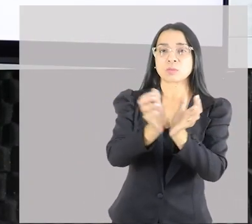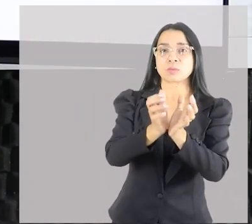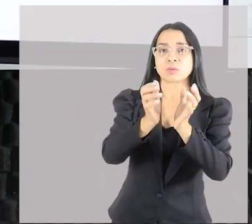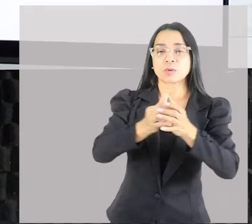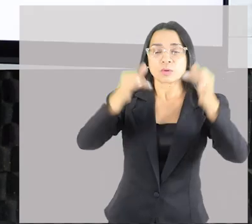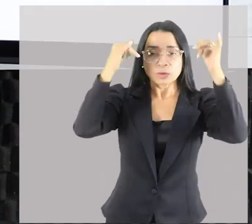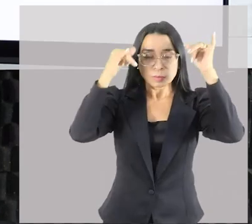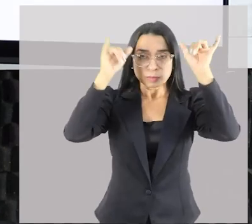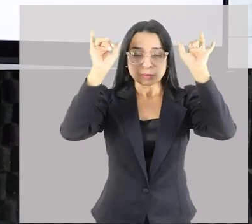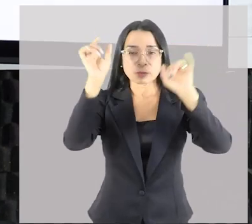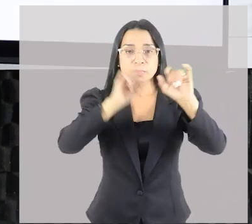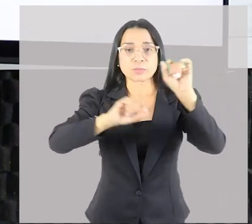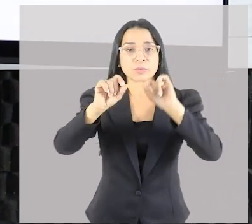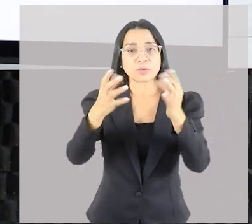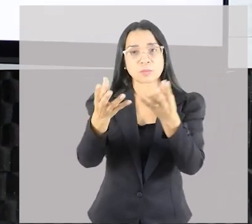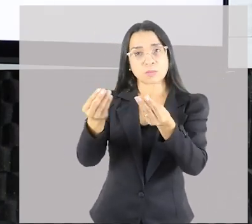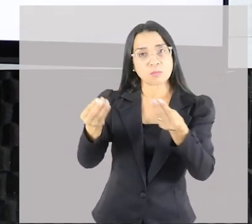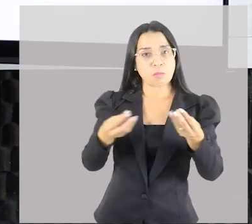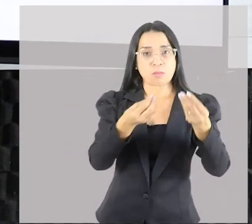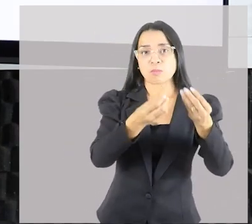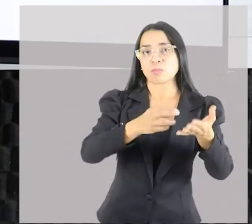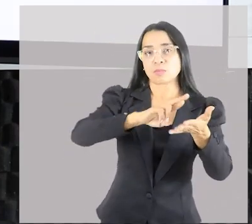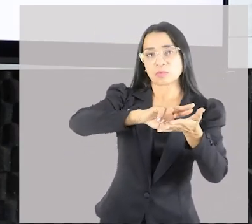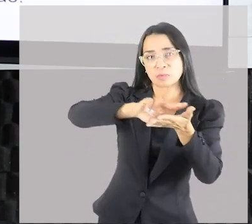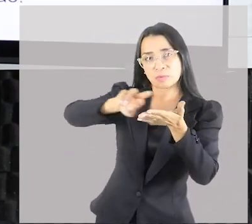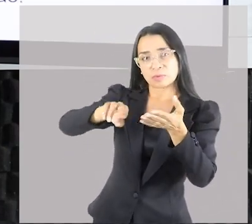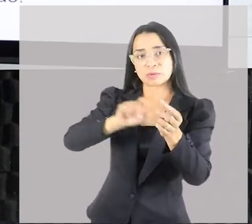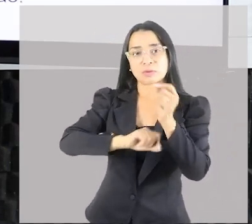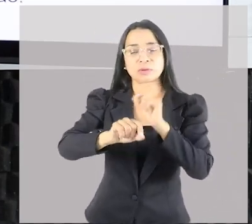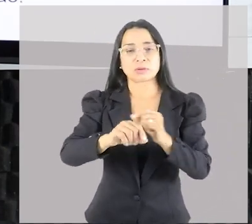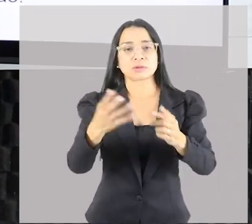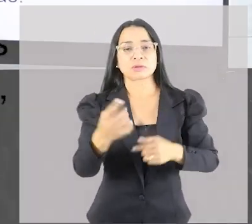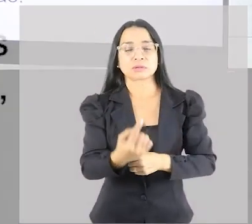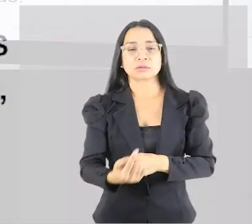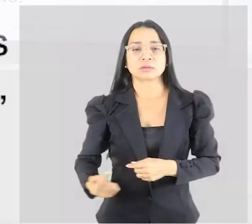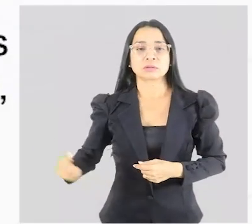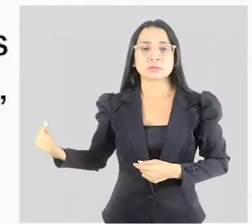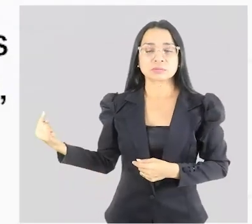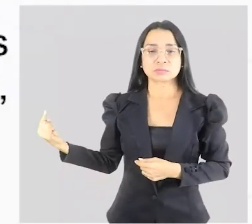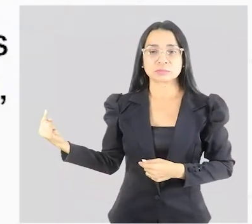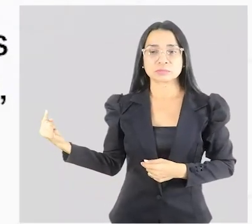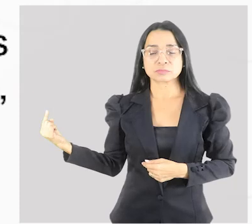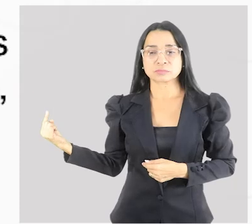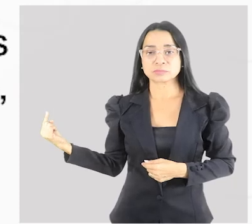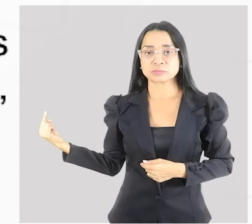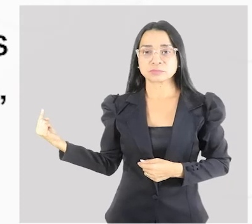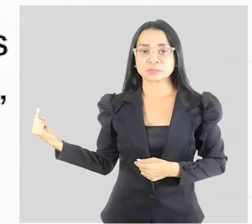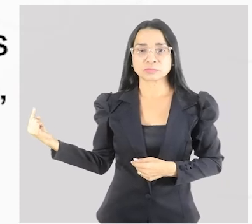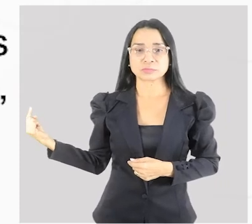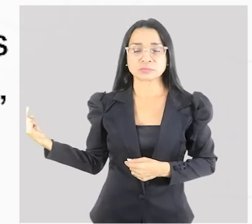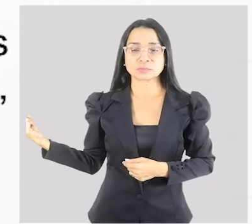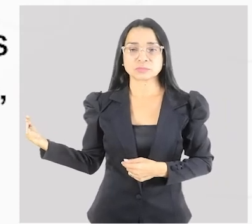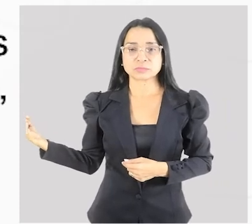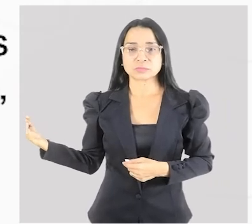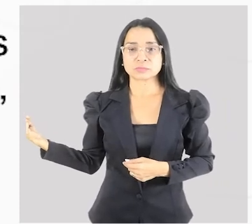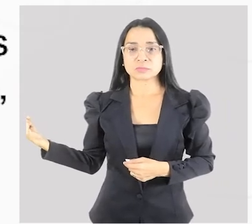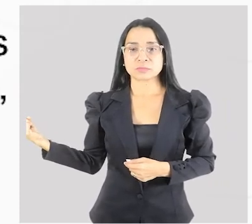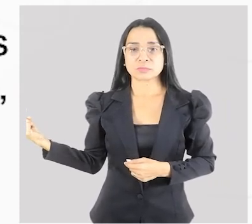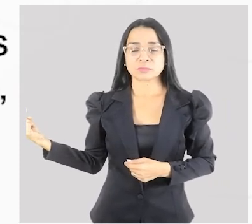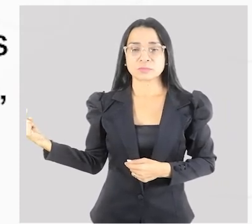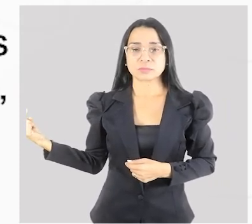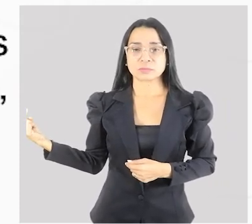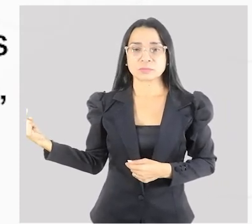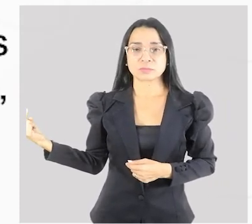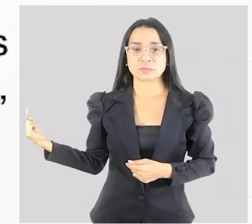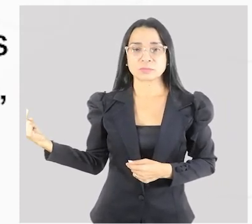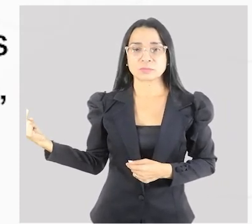porque são vários, muitas variedades, é muito forte. Tem origem na Europa, no século XVI, mais especificamente na